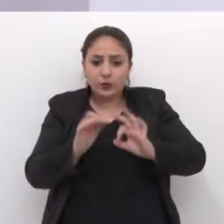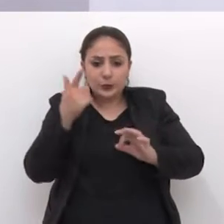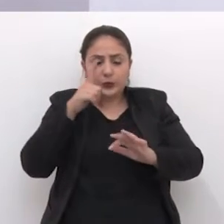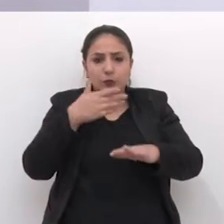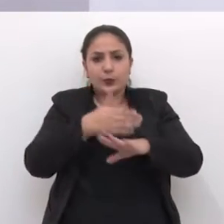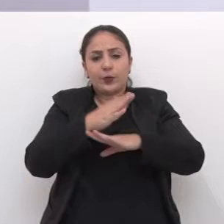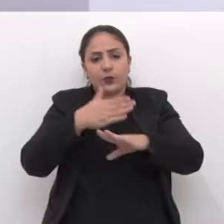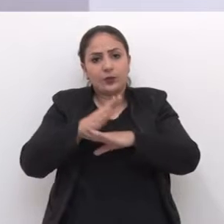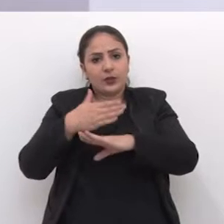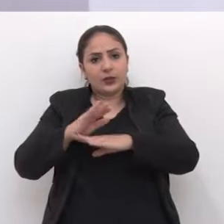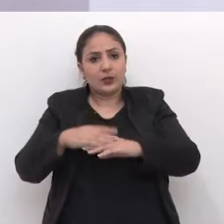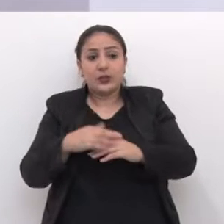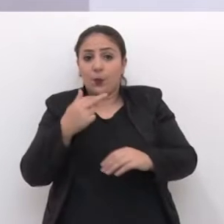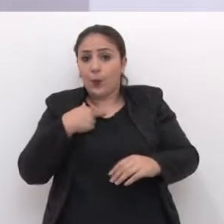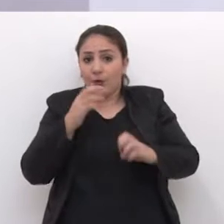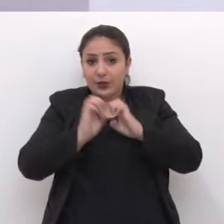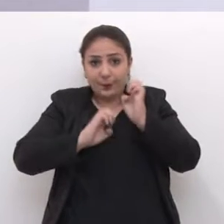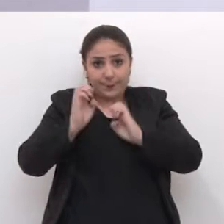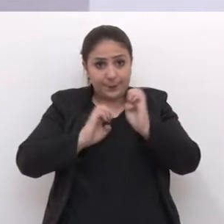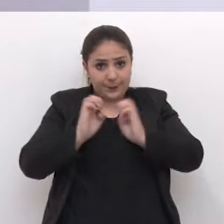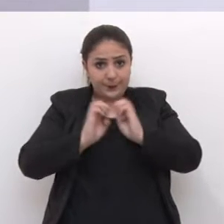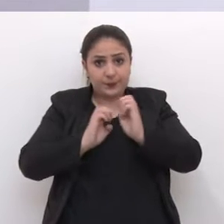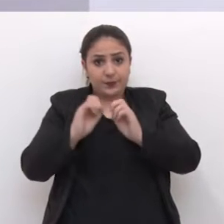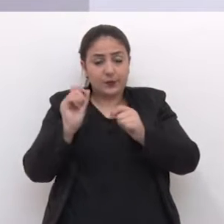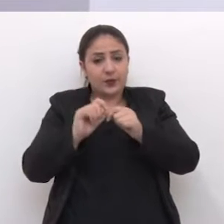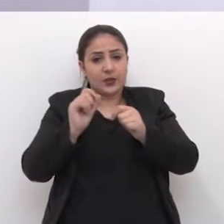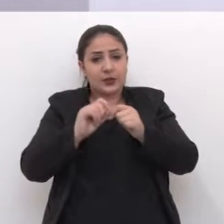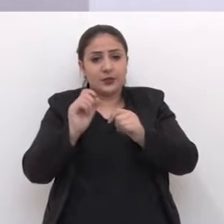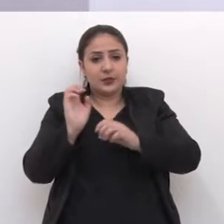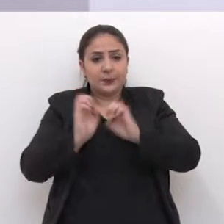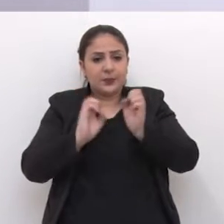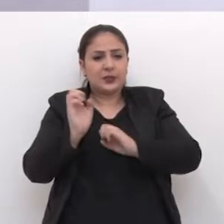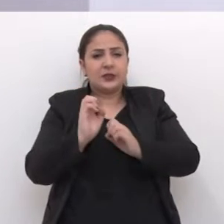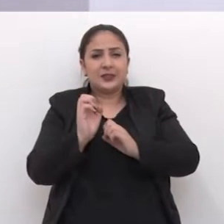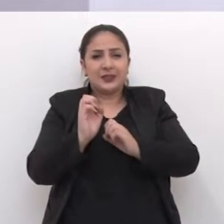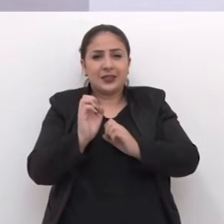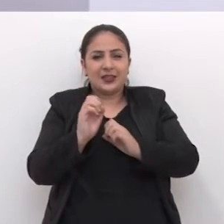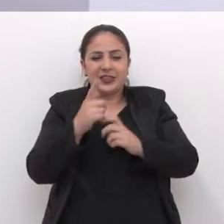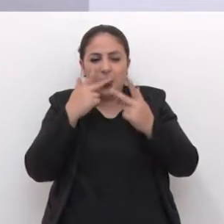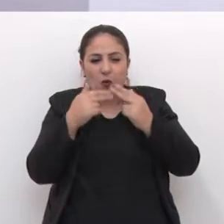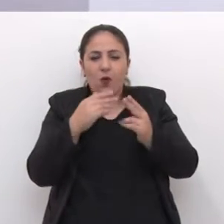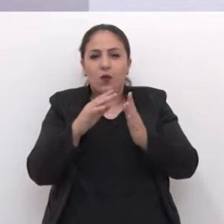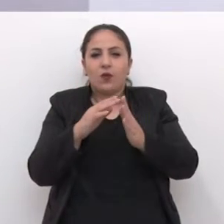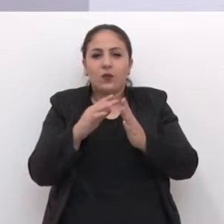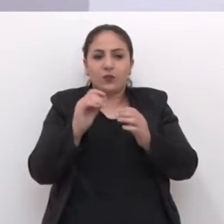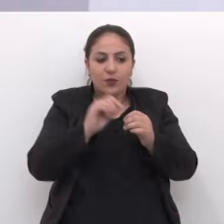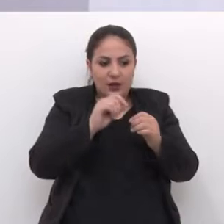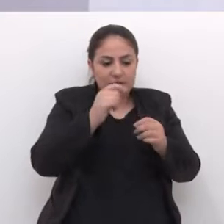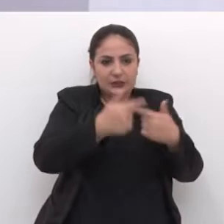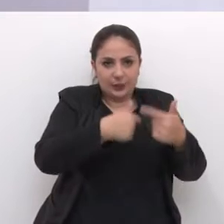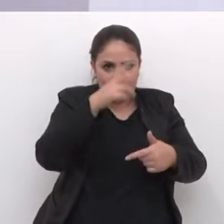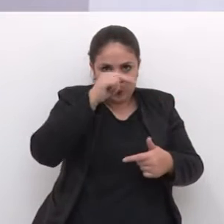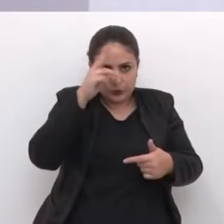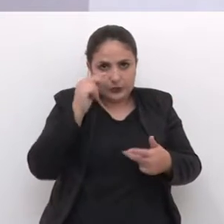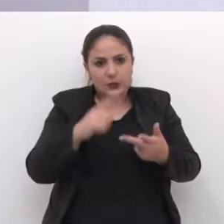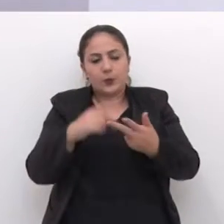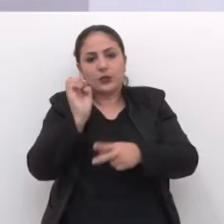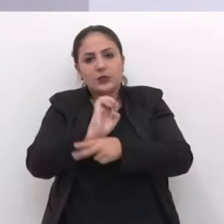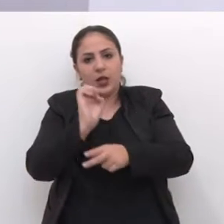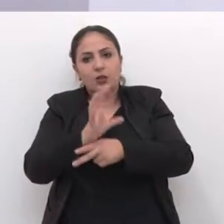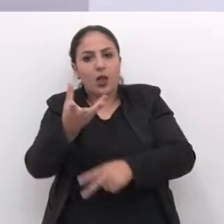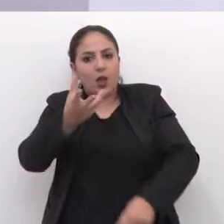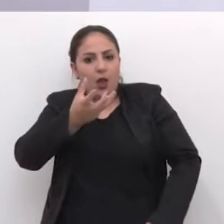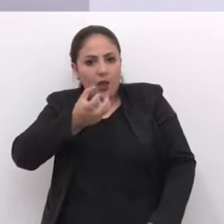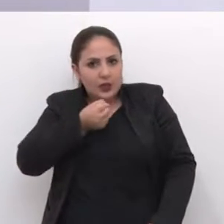imediatamente. Porque o que não pode é deixar que as empresas, que são as empresas falcatruas que prestam serviço para o município, para o